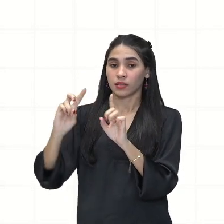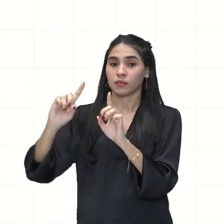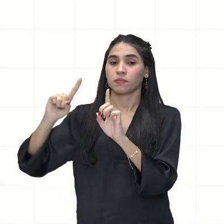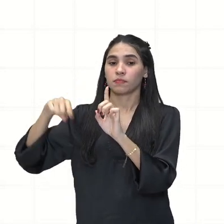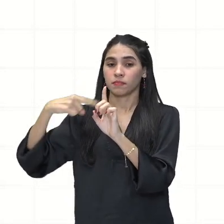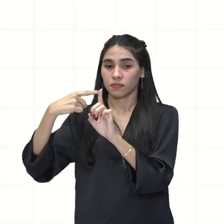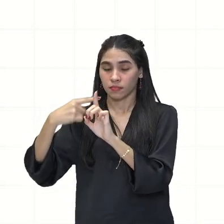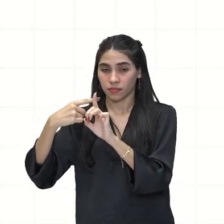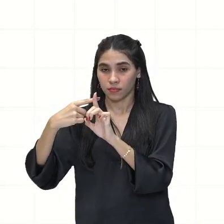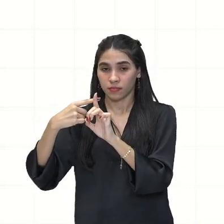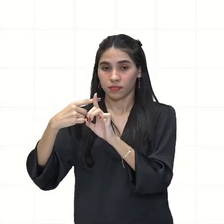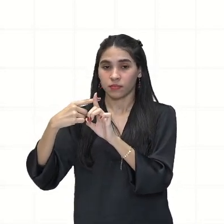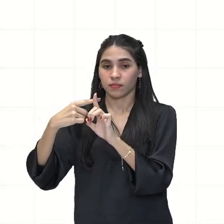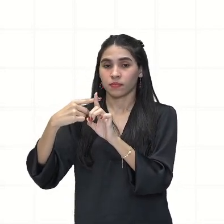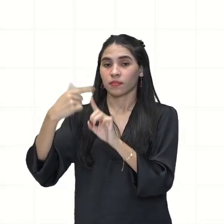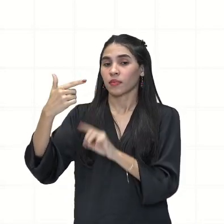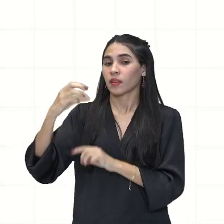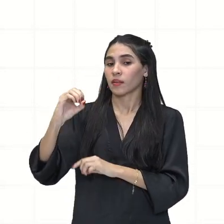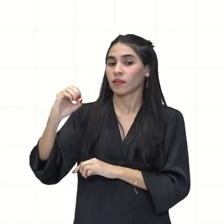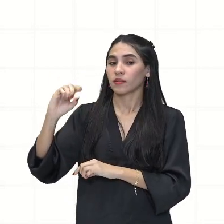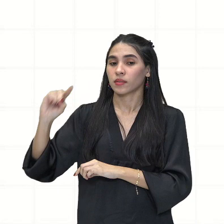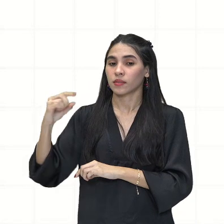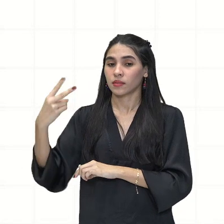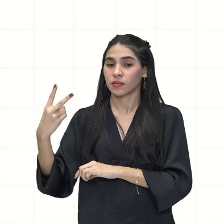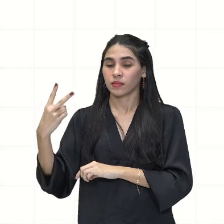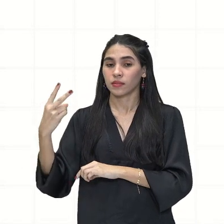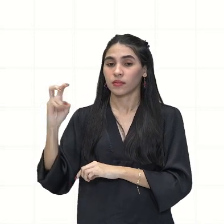quadrado, 0,25, e menos